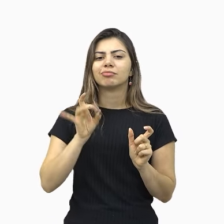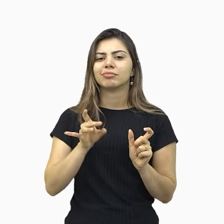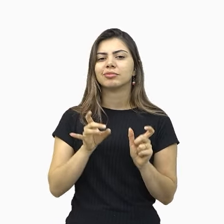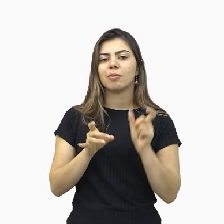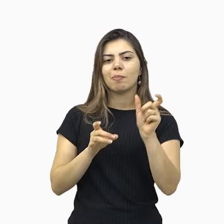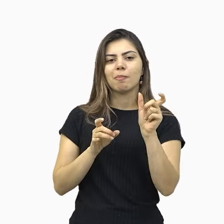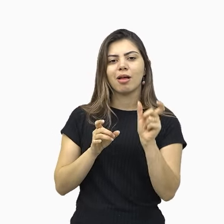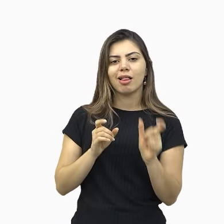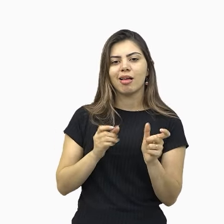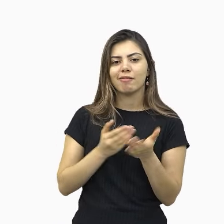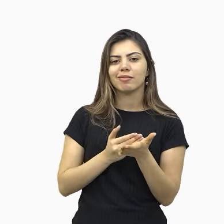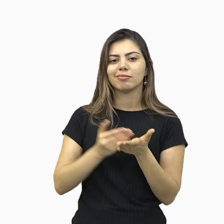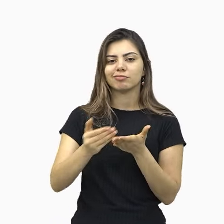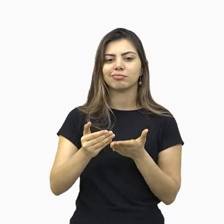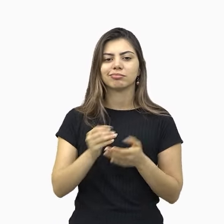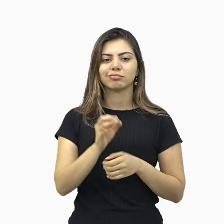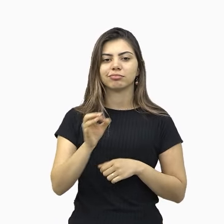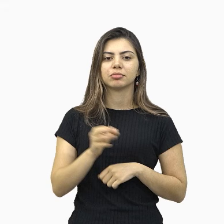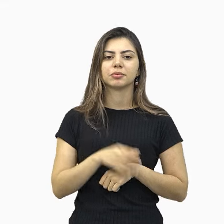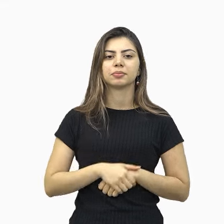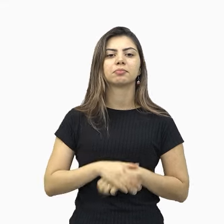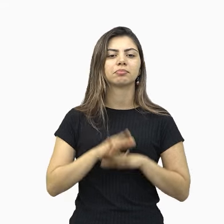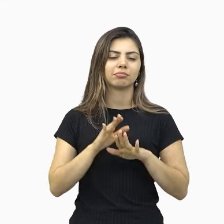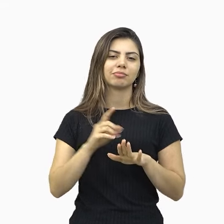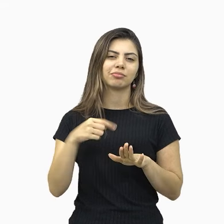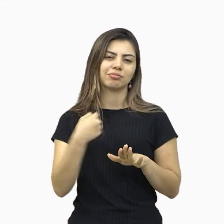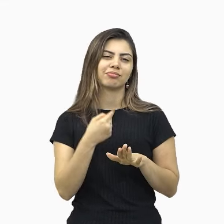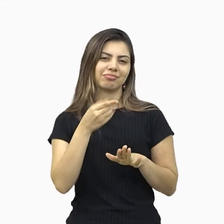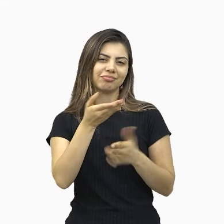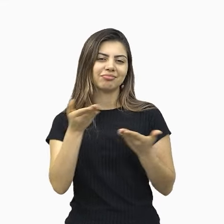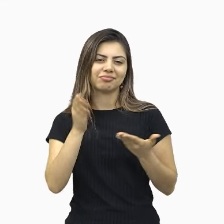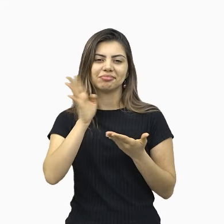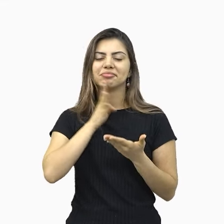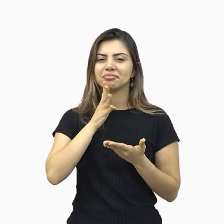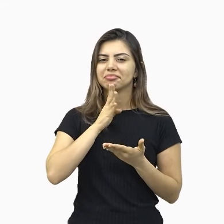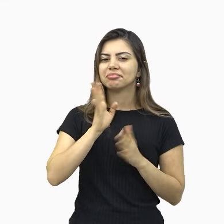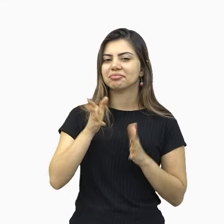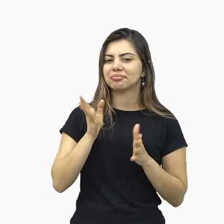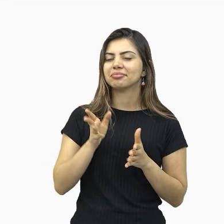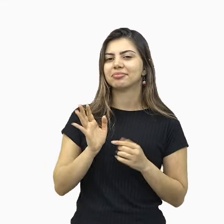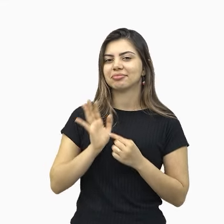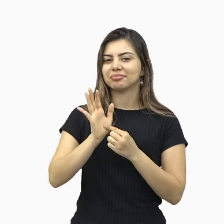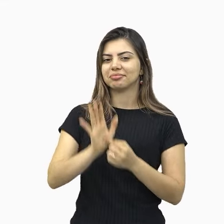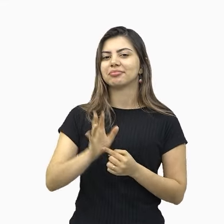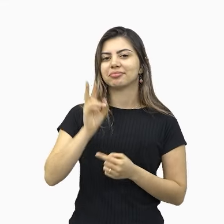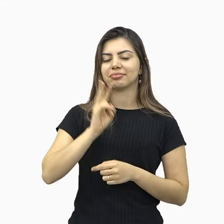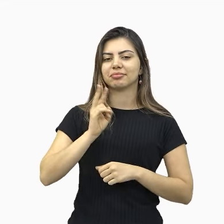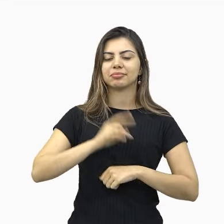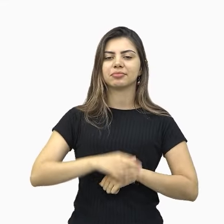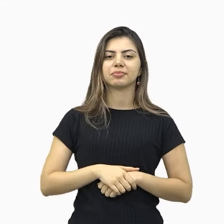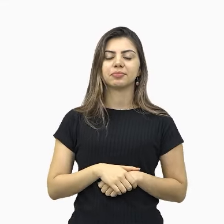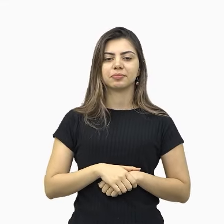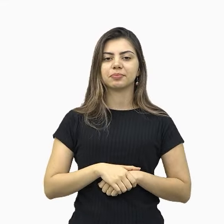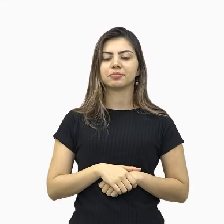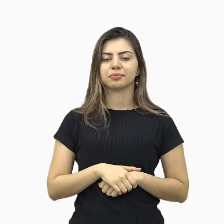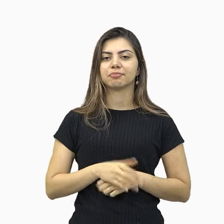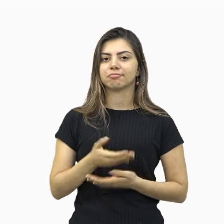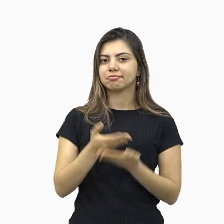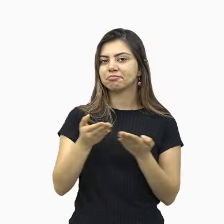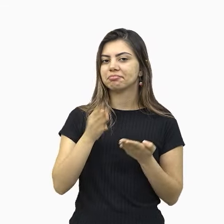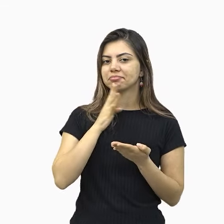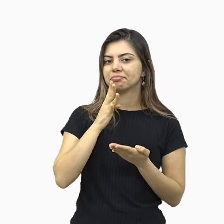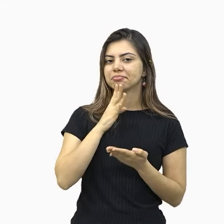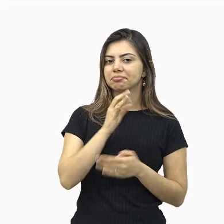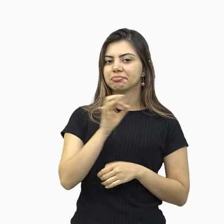e o grand, certo? As outras você já conhece, que é children, parents, father, mother, já são conhecidas de